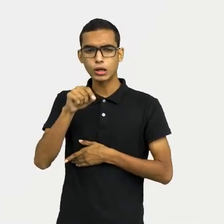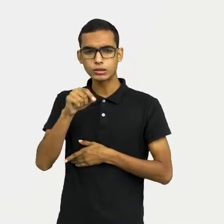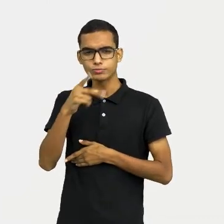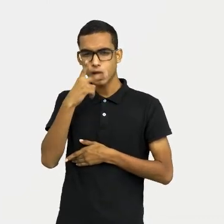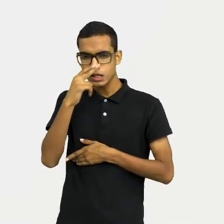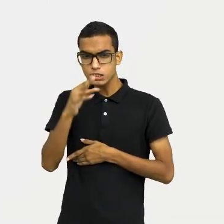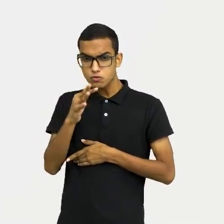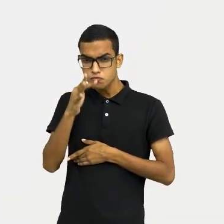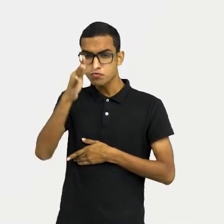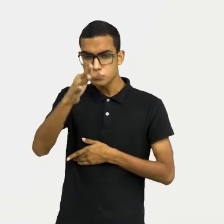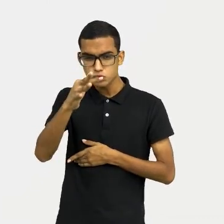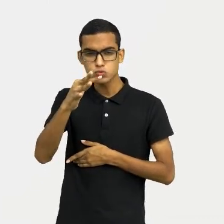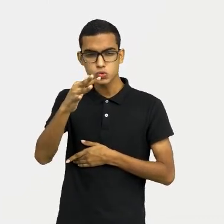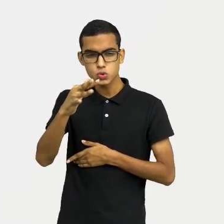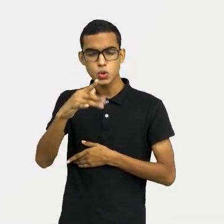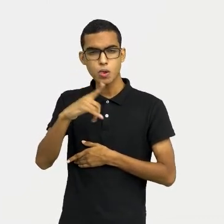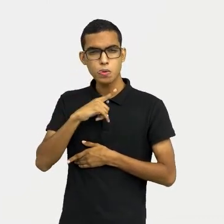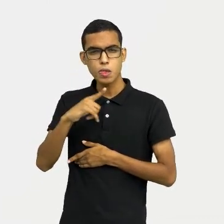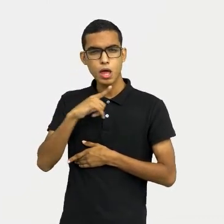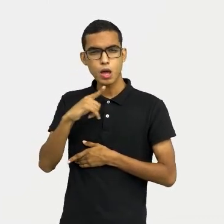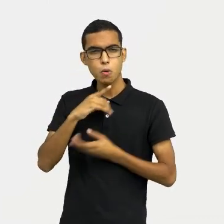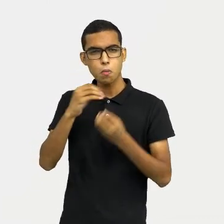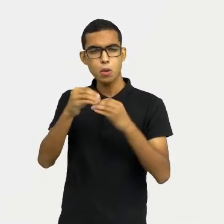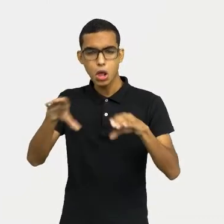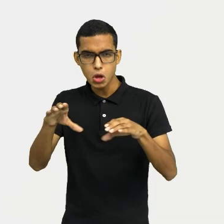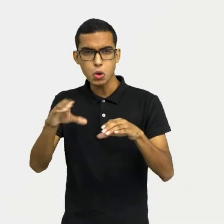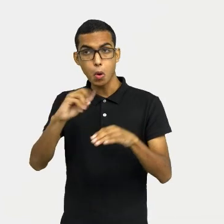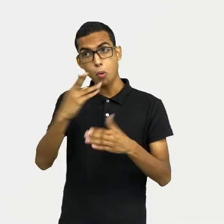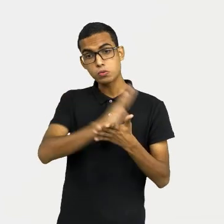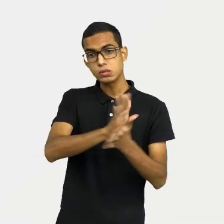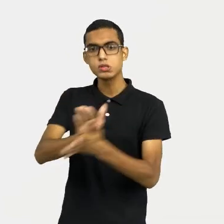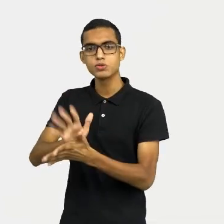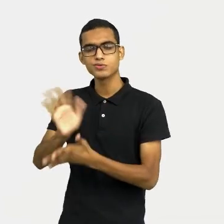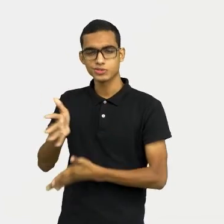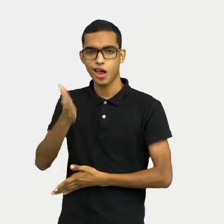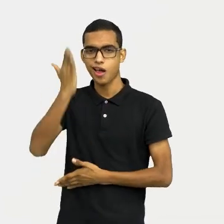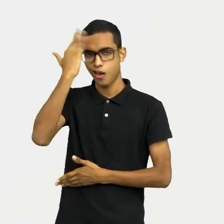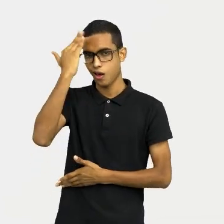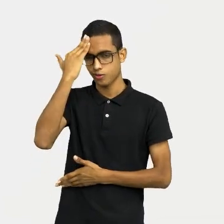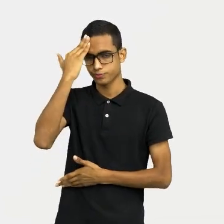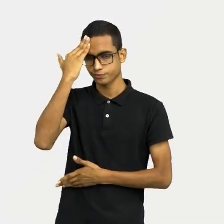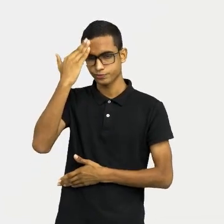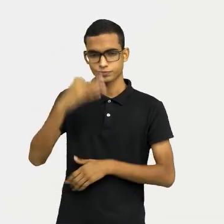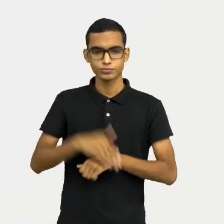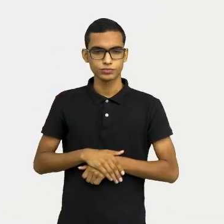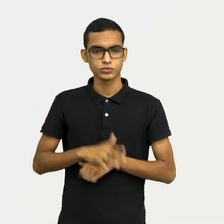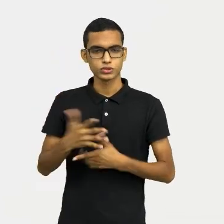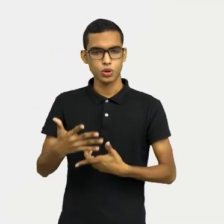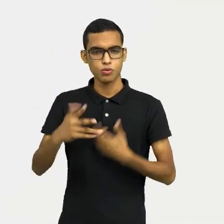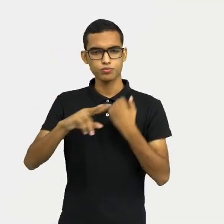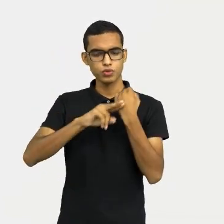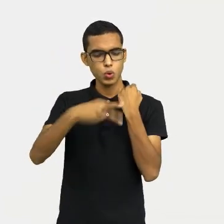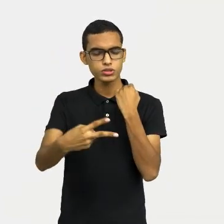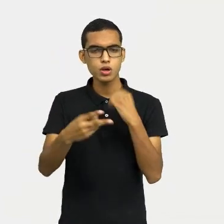um desastre anunciado. Como consequências dessa relação, podemos citar. Então, item